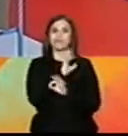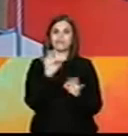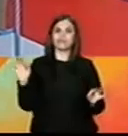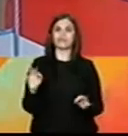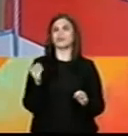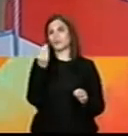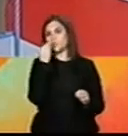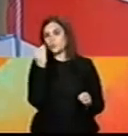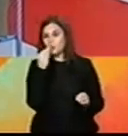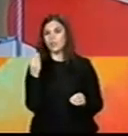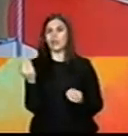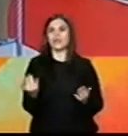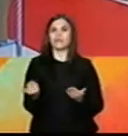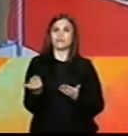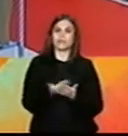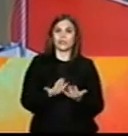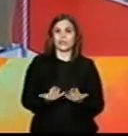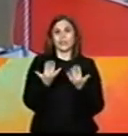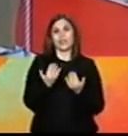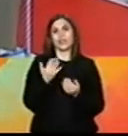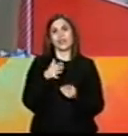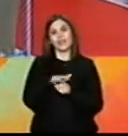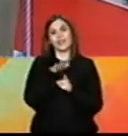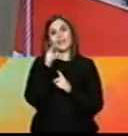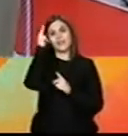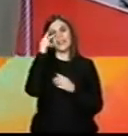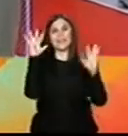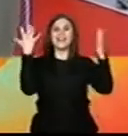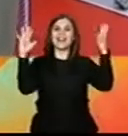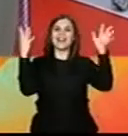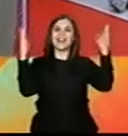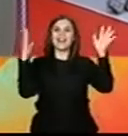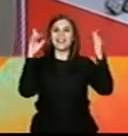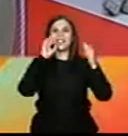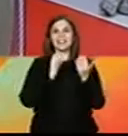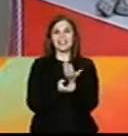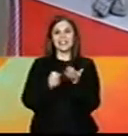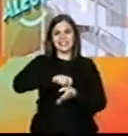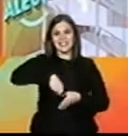tostas, como acompanhar. A madeira faz. E uma salva de palmas, por favor, para a chefe Paulo Filipe.